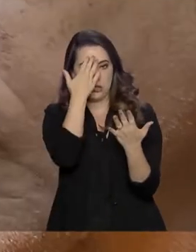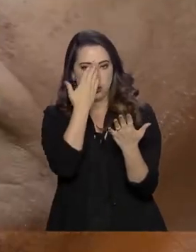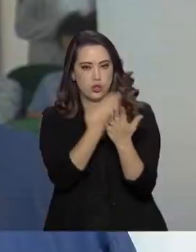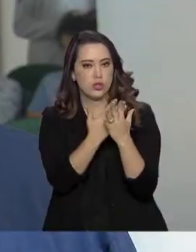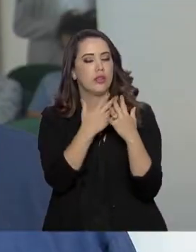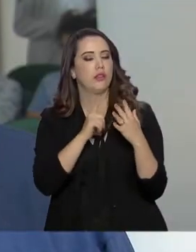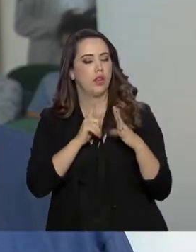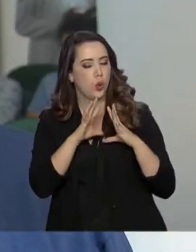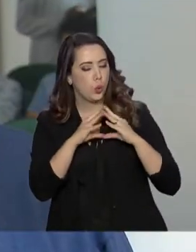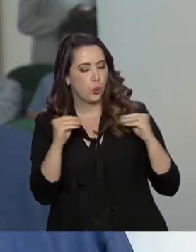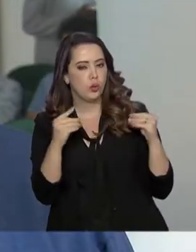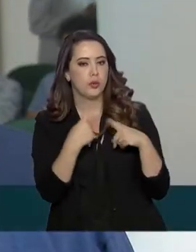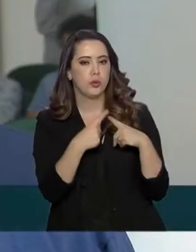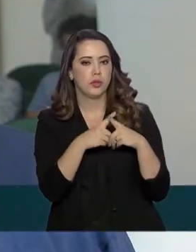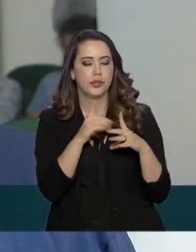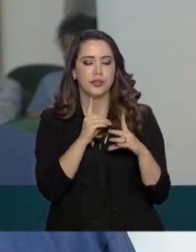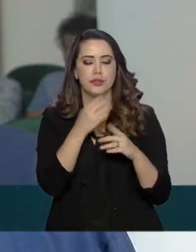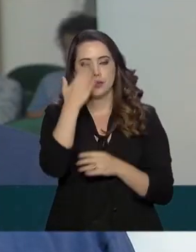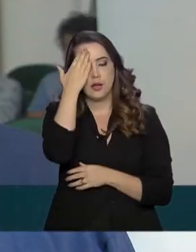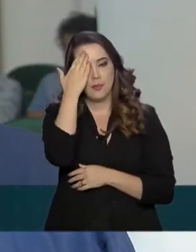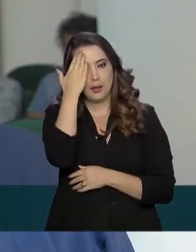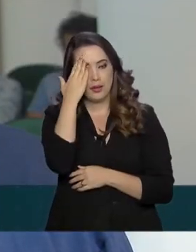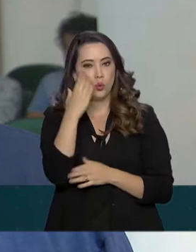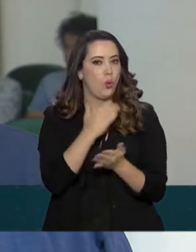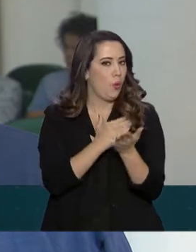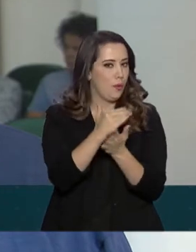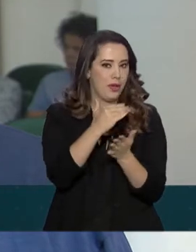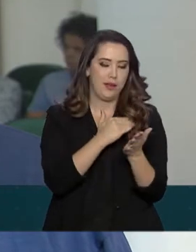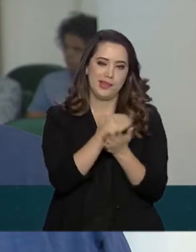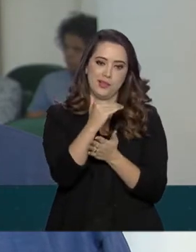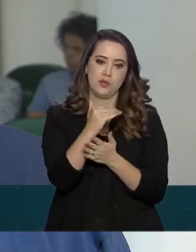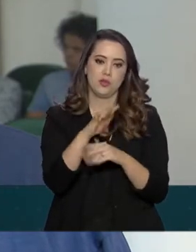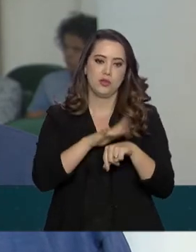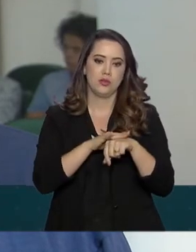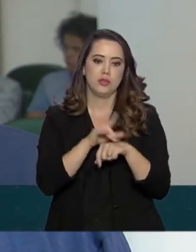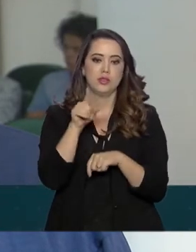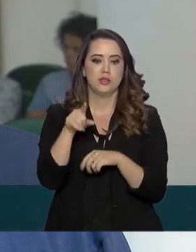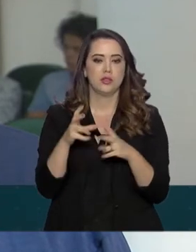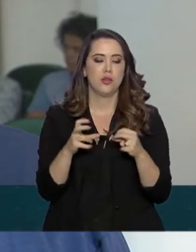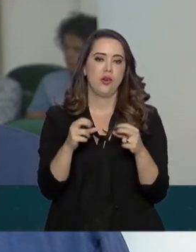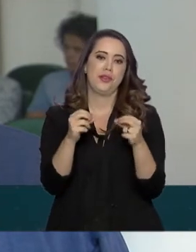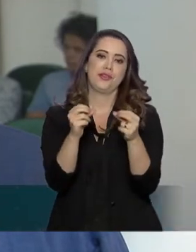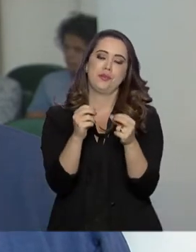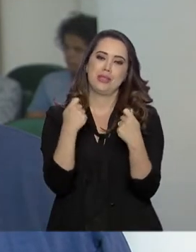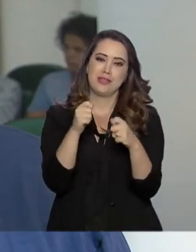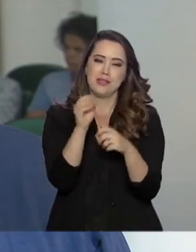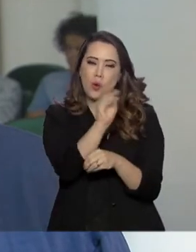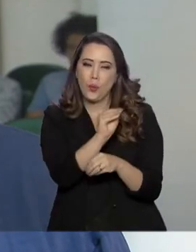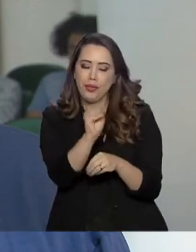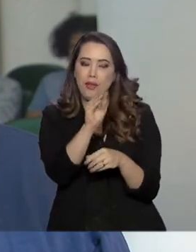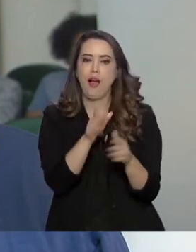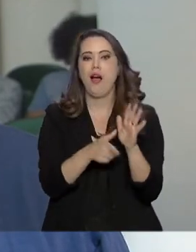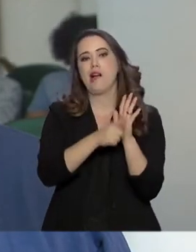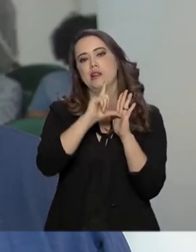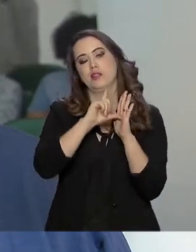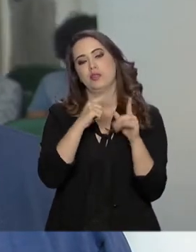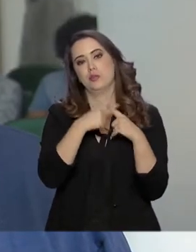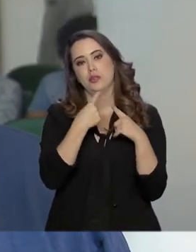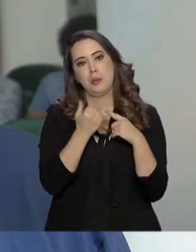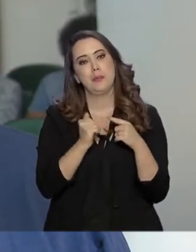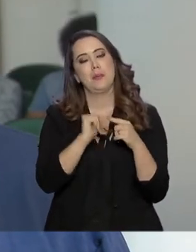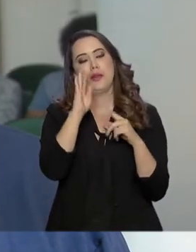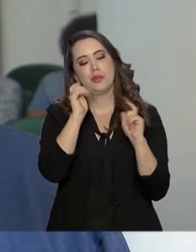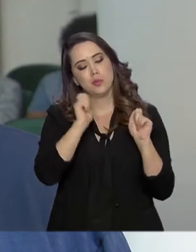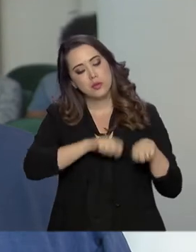início. O câncer a pessoa deve cuidar cedo, porque sempre cuidando cedo ele tem mais chance